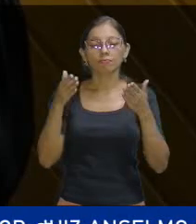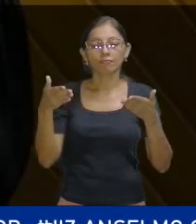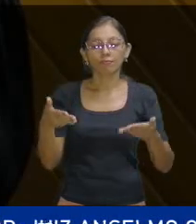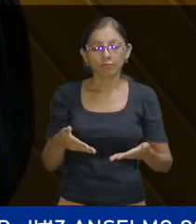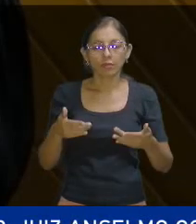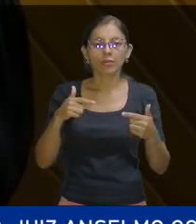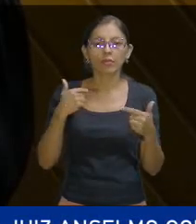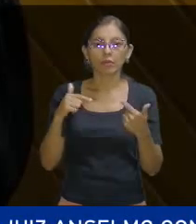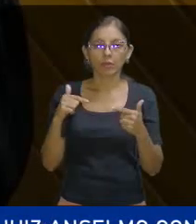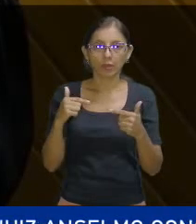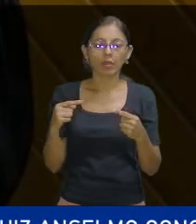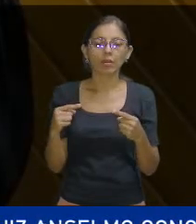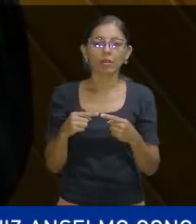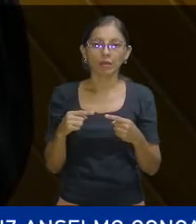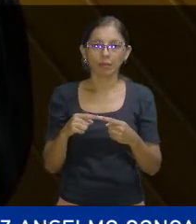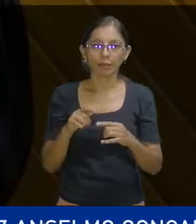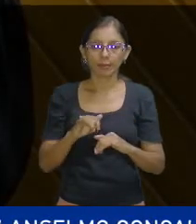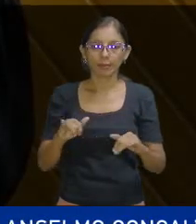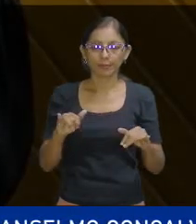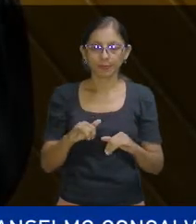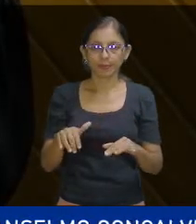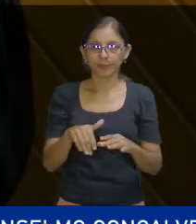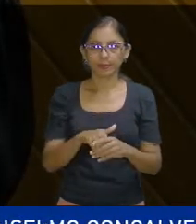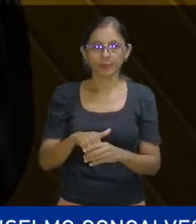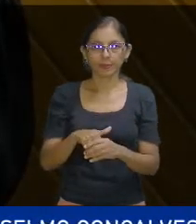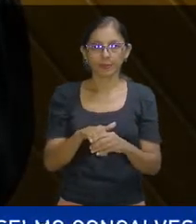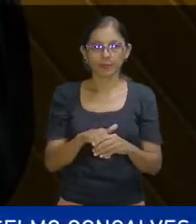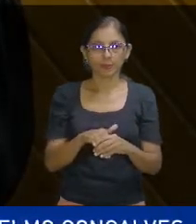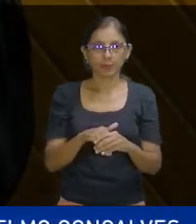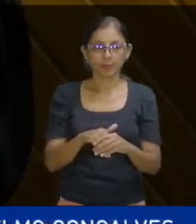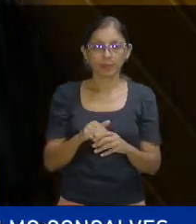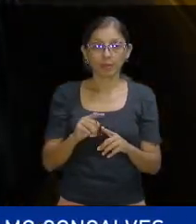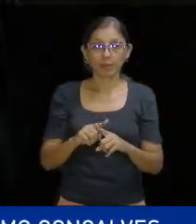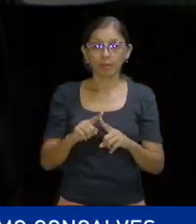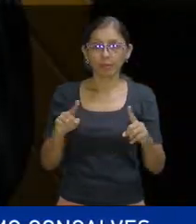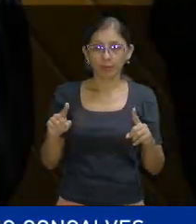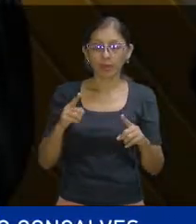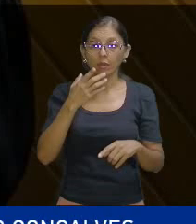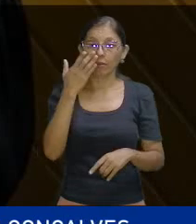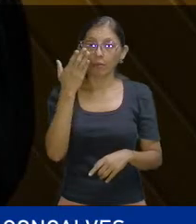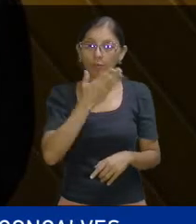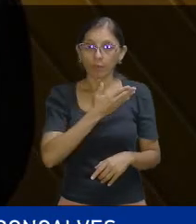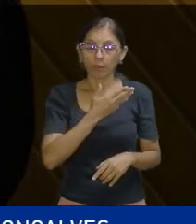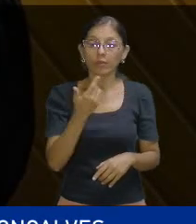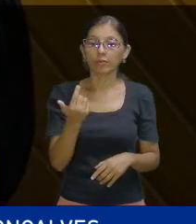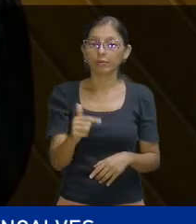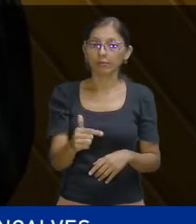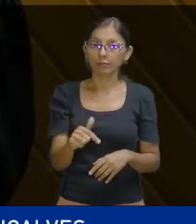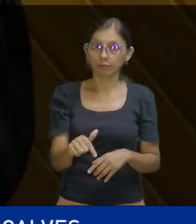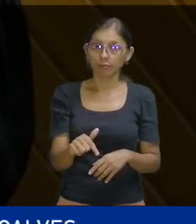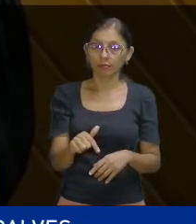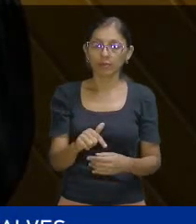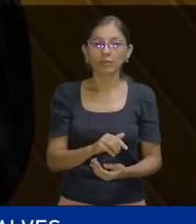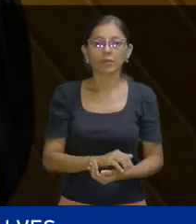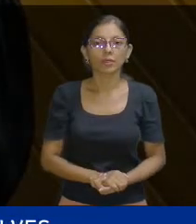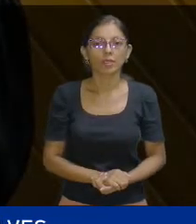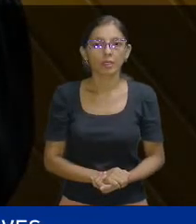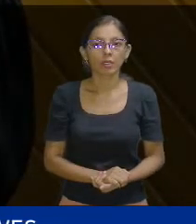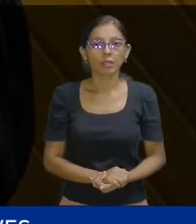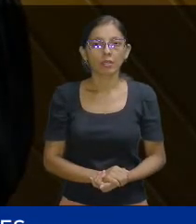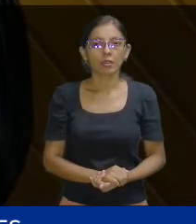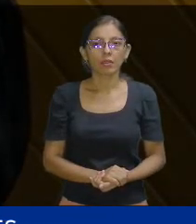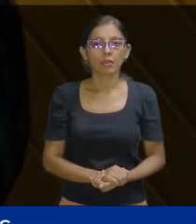institucional da agremiação. Contudo, não foi apresentada qualquer prova do alegado, ao contrário do que ocorreu em relação às